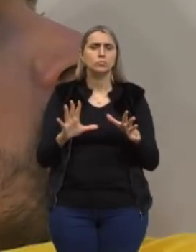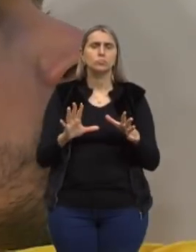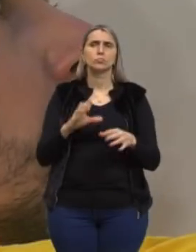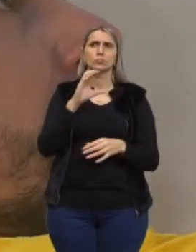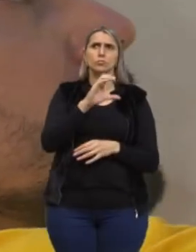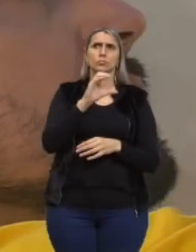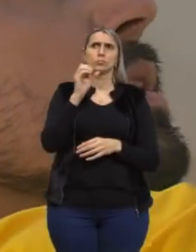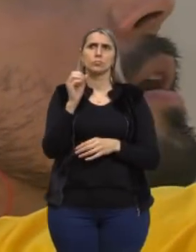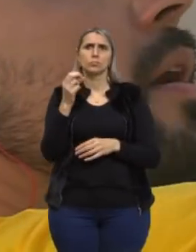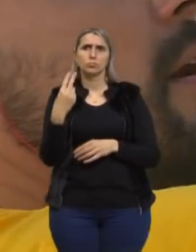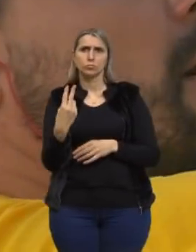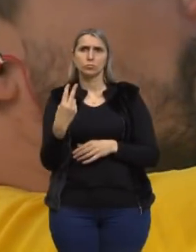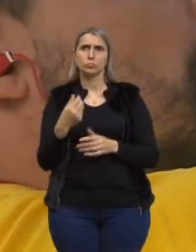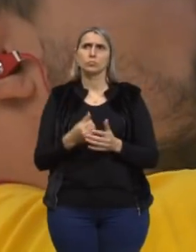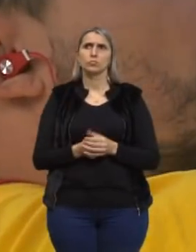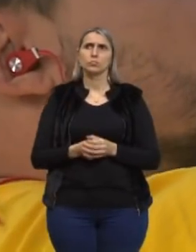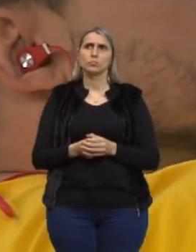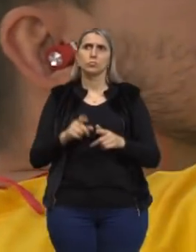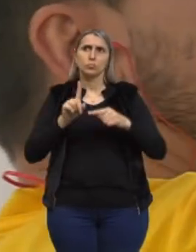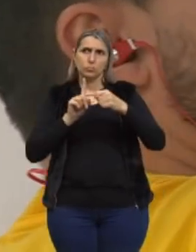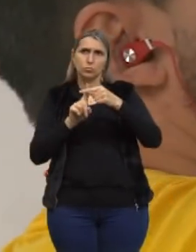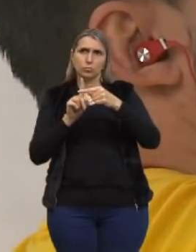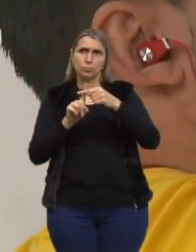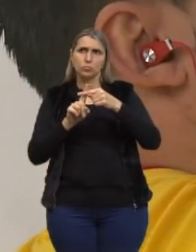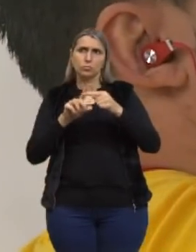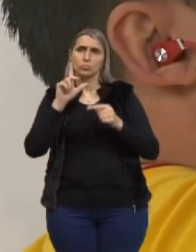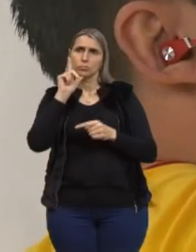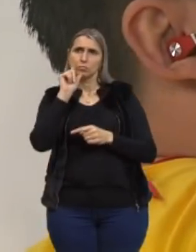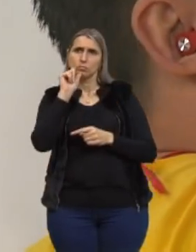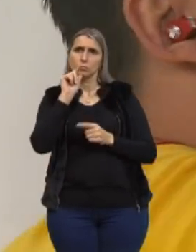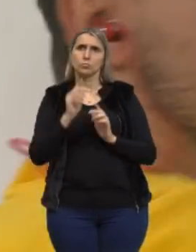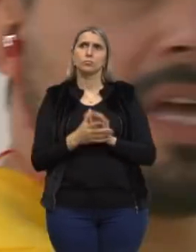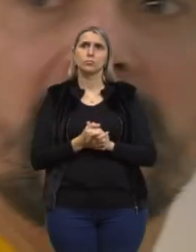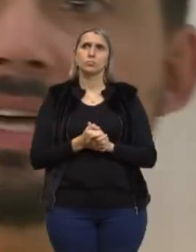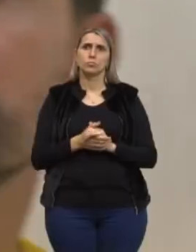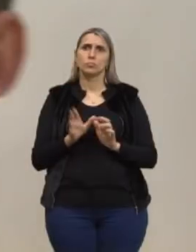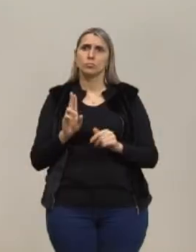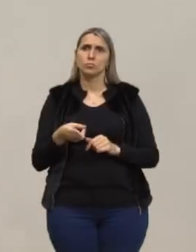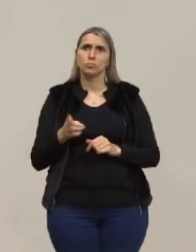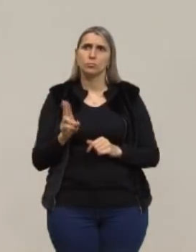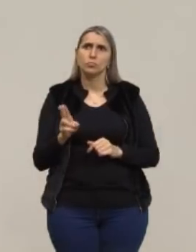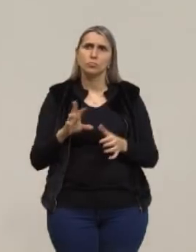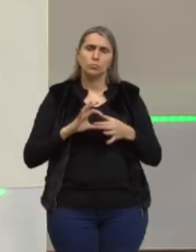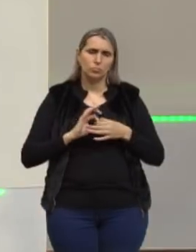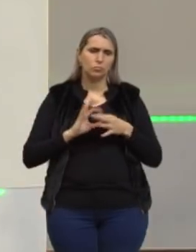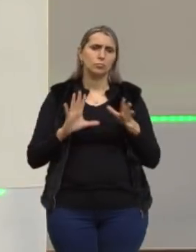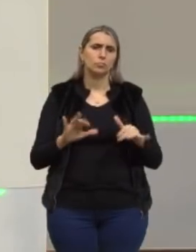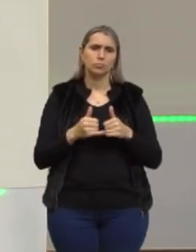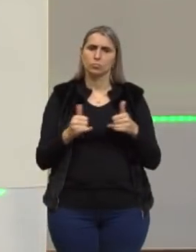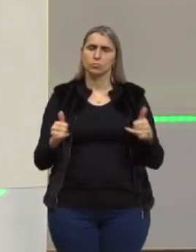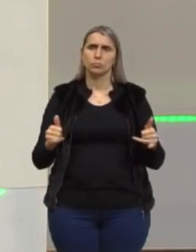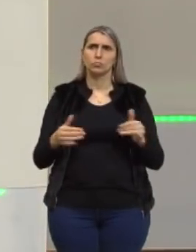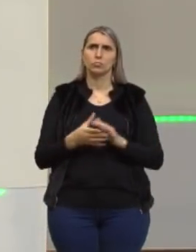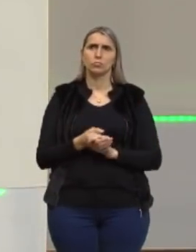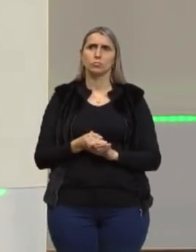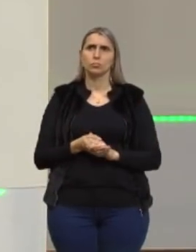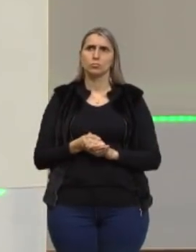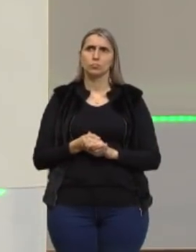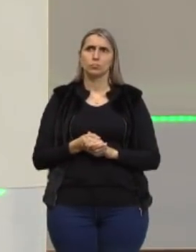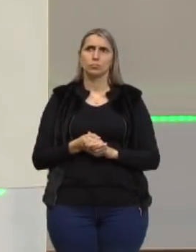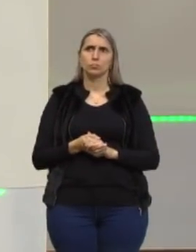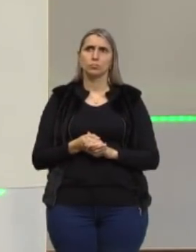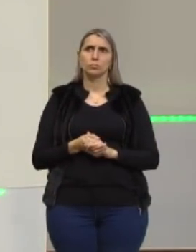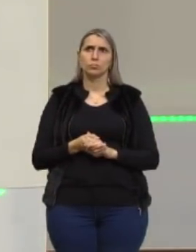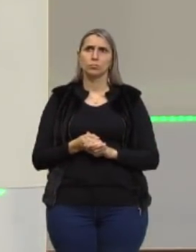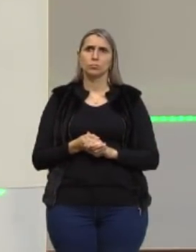quem co2 + água sempre essa liberação de energia tá